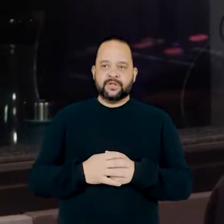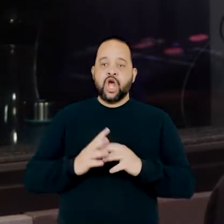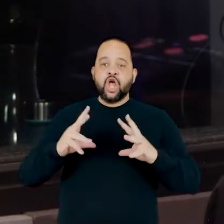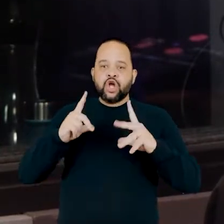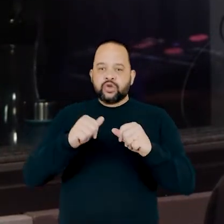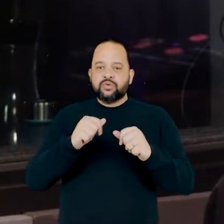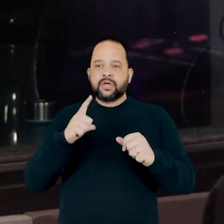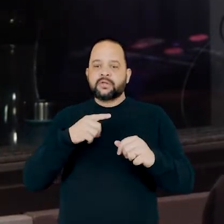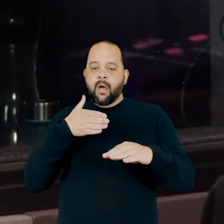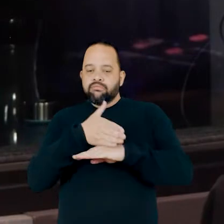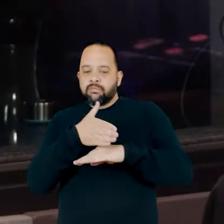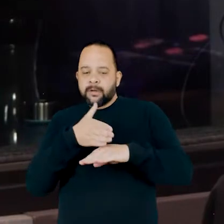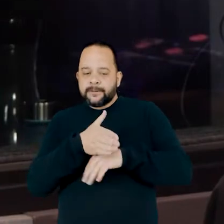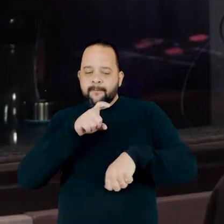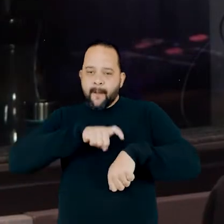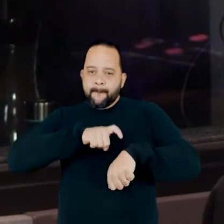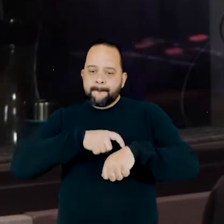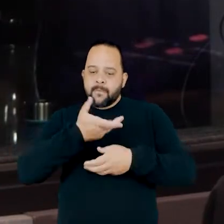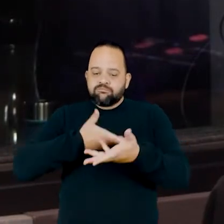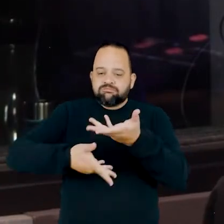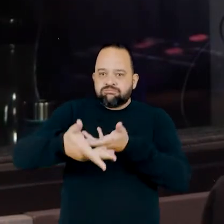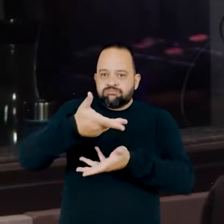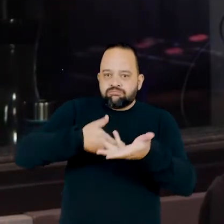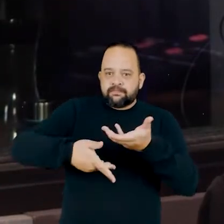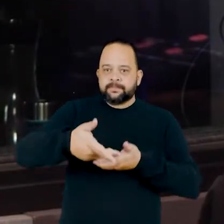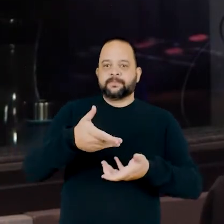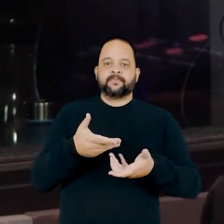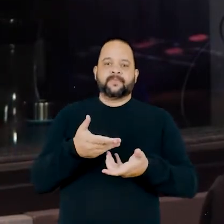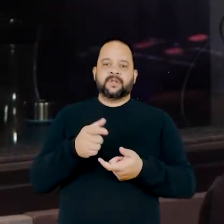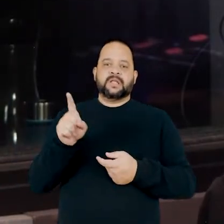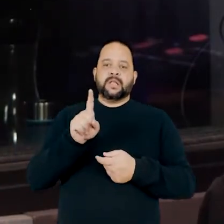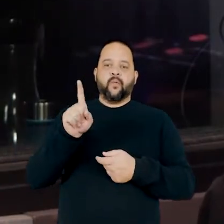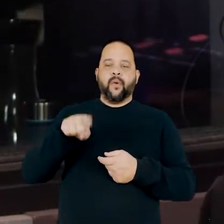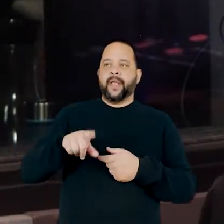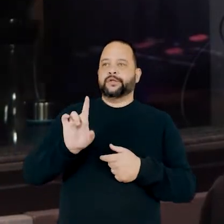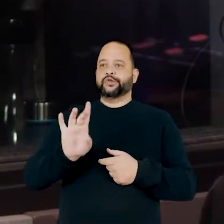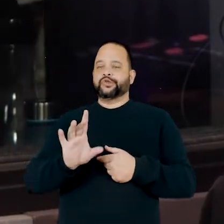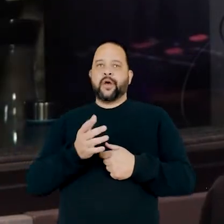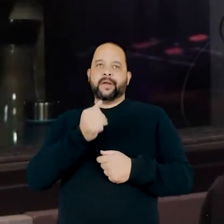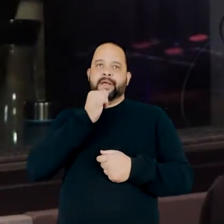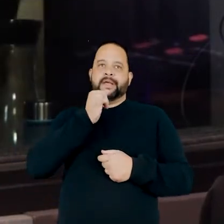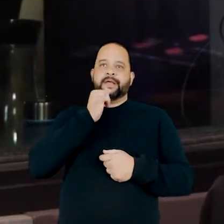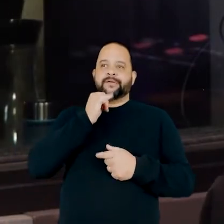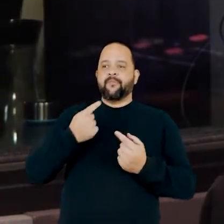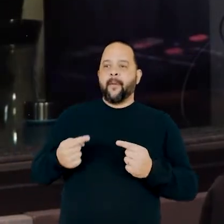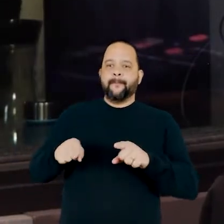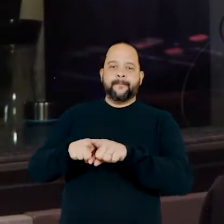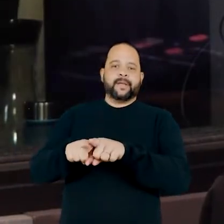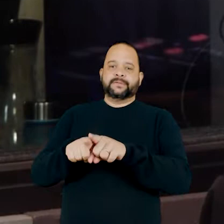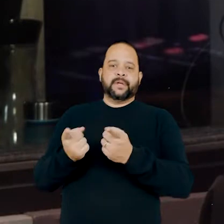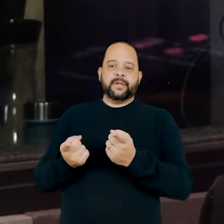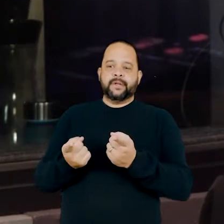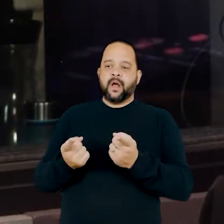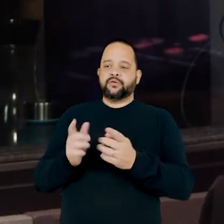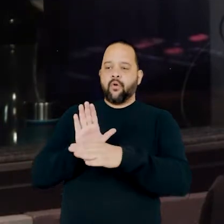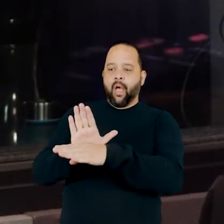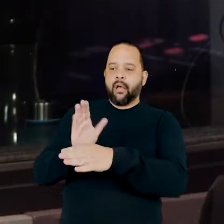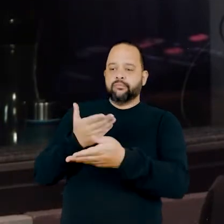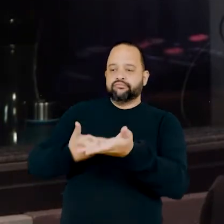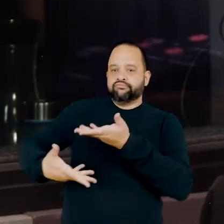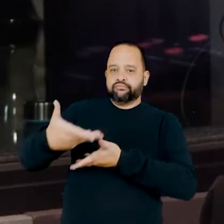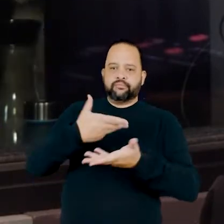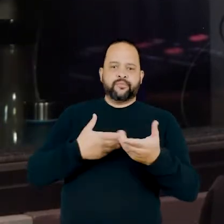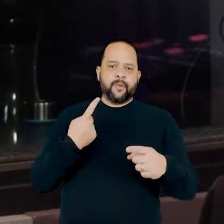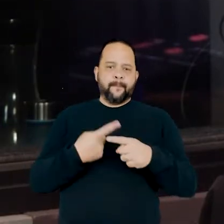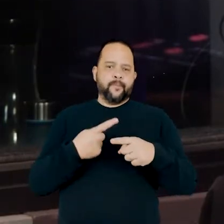Tudo que envolve aquele momento. Então, não é nem só pelo fato da parceria em si, que isso muito, assim,